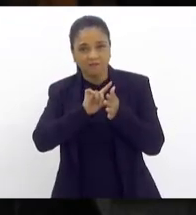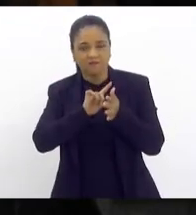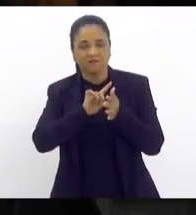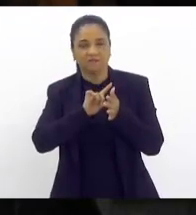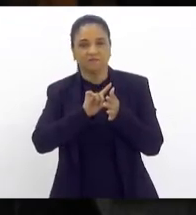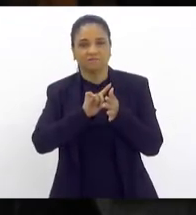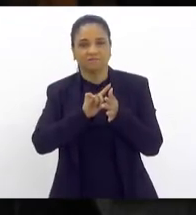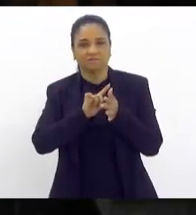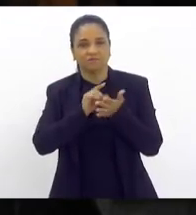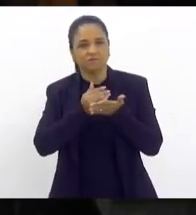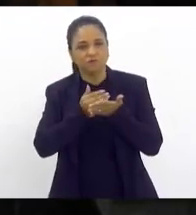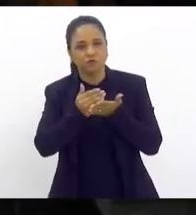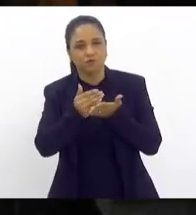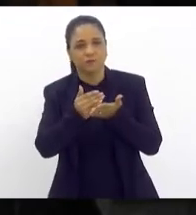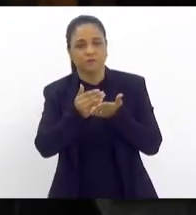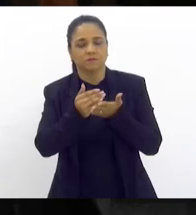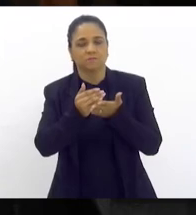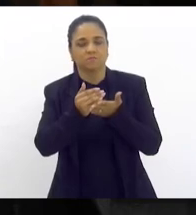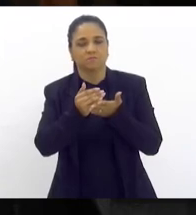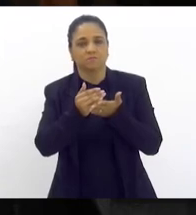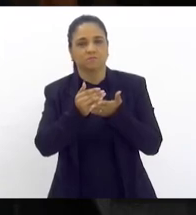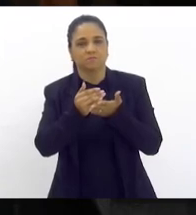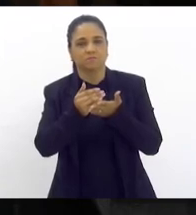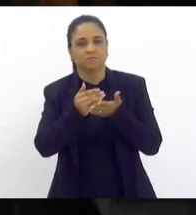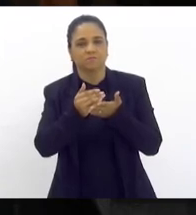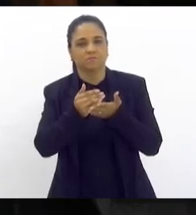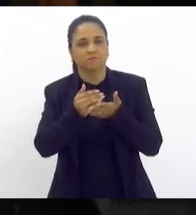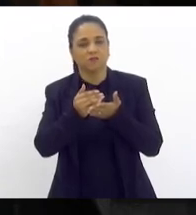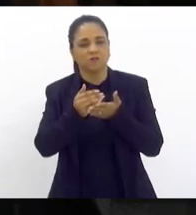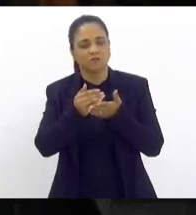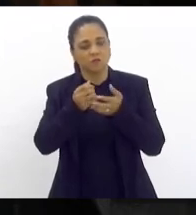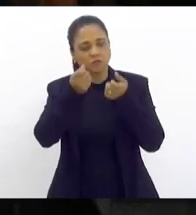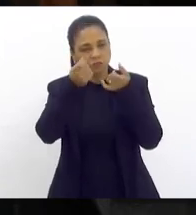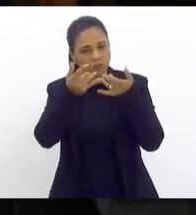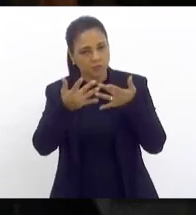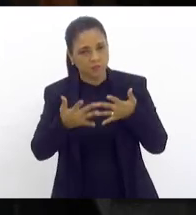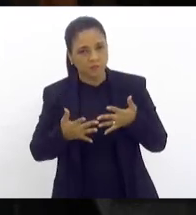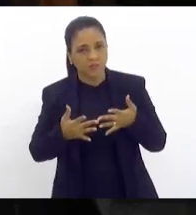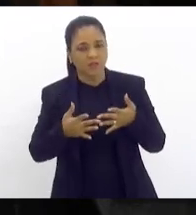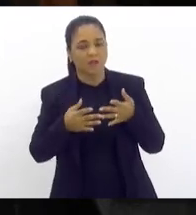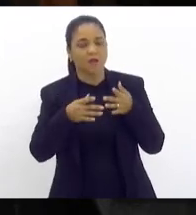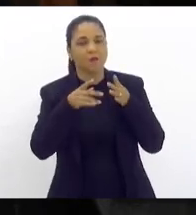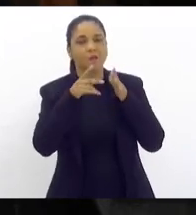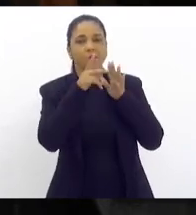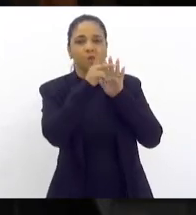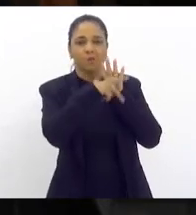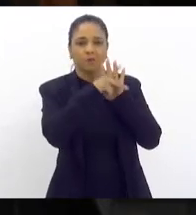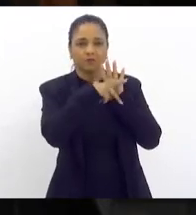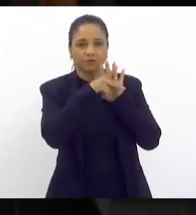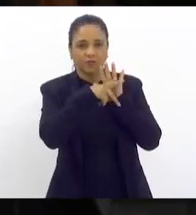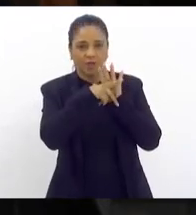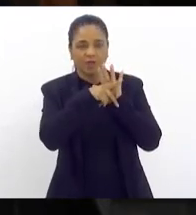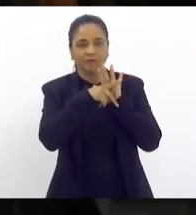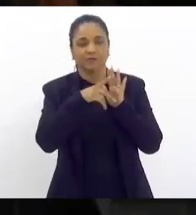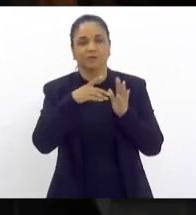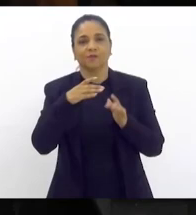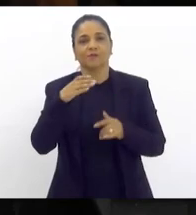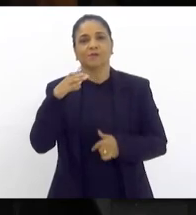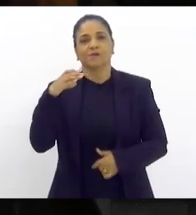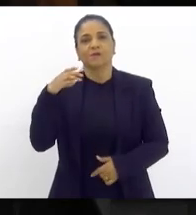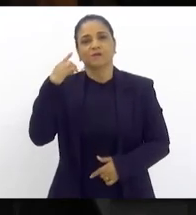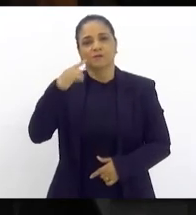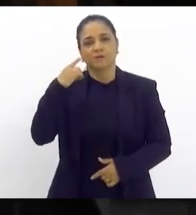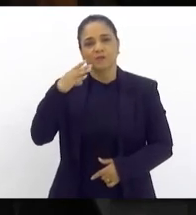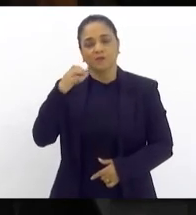de iniciar e eu vou falar realmente sobre o projeto do deputado Carlos Caiado eu queria levantar aqui